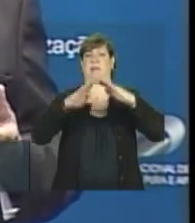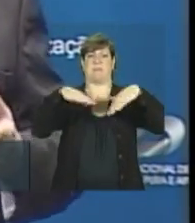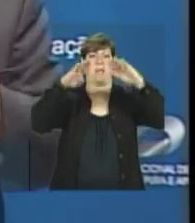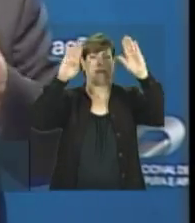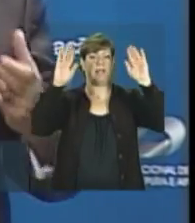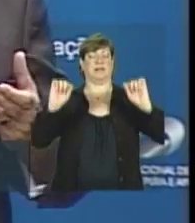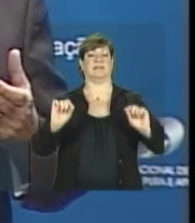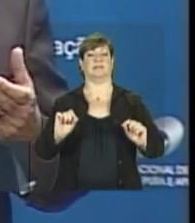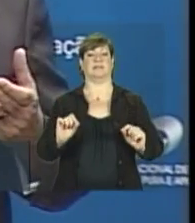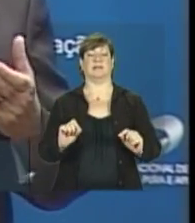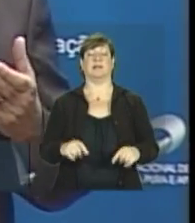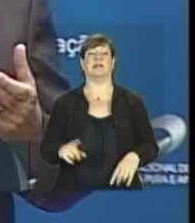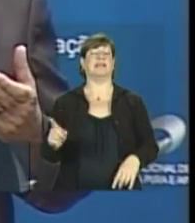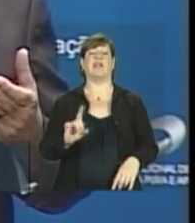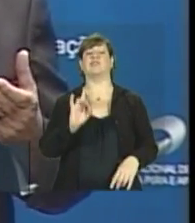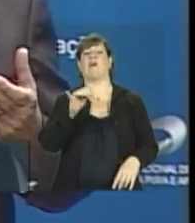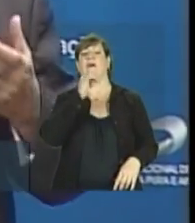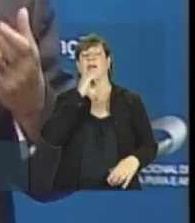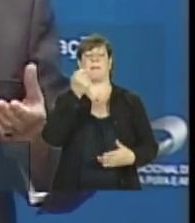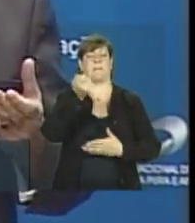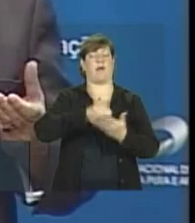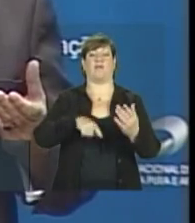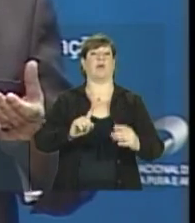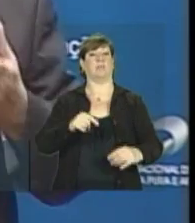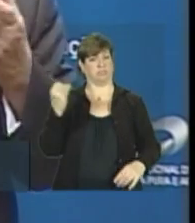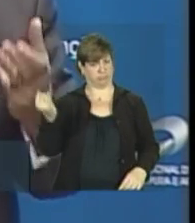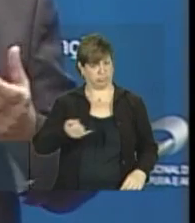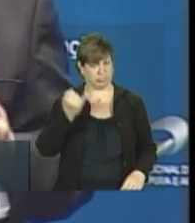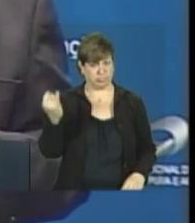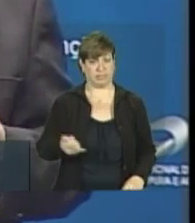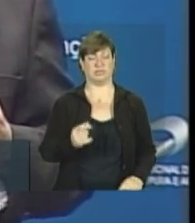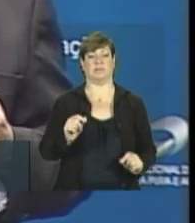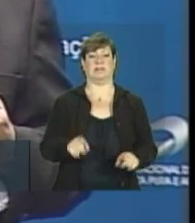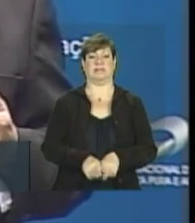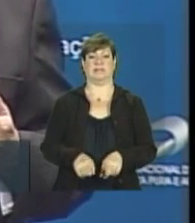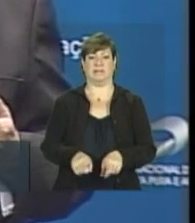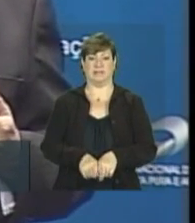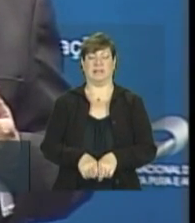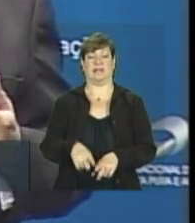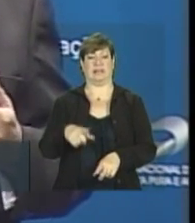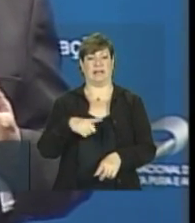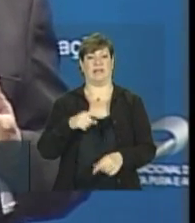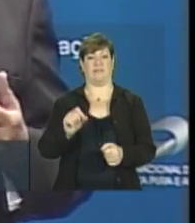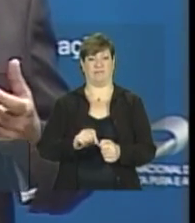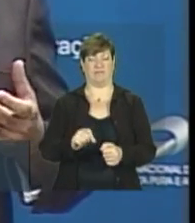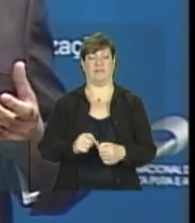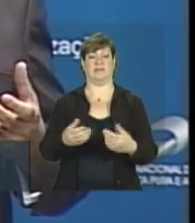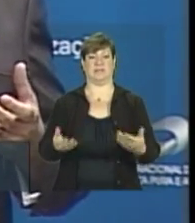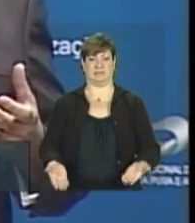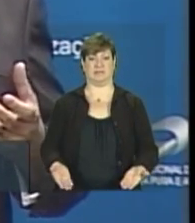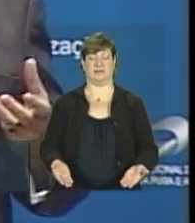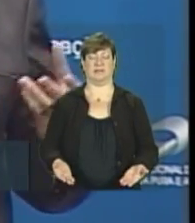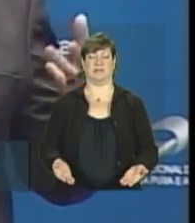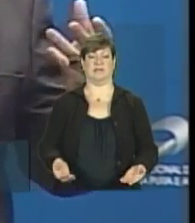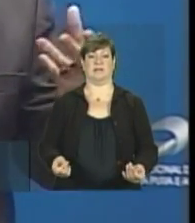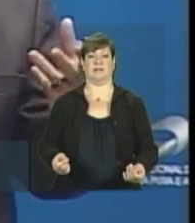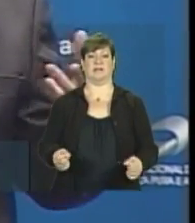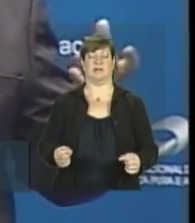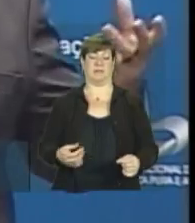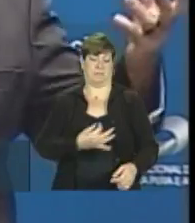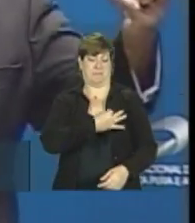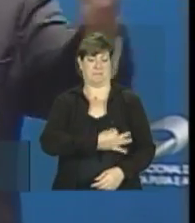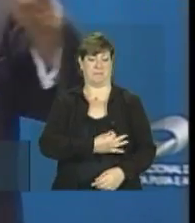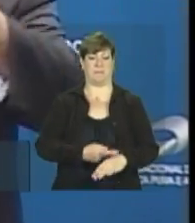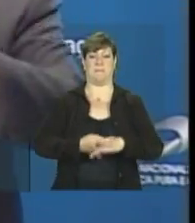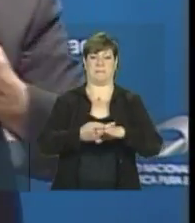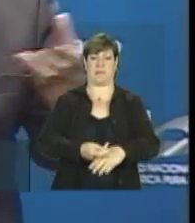concurso. Não pelo concurso em si, é importante também termos esse mecanismo de, vamos dizer assim, de premiação,